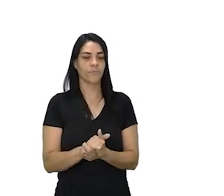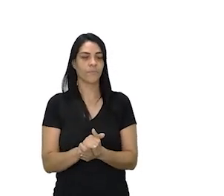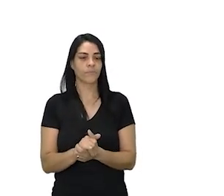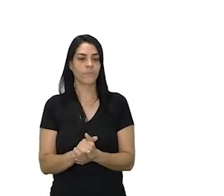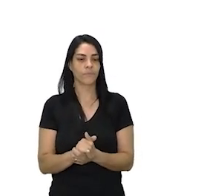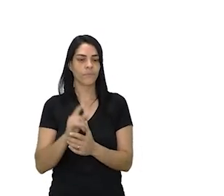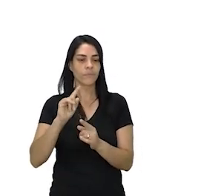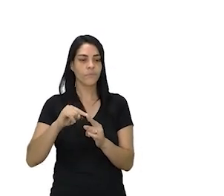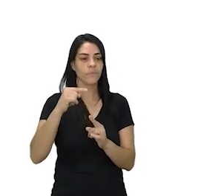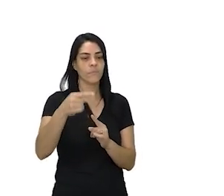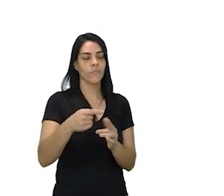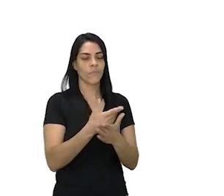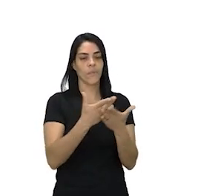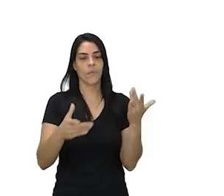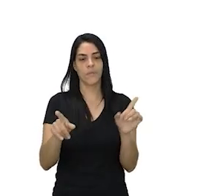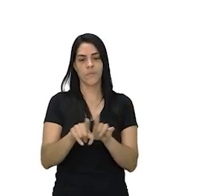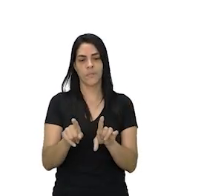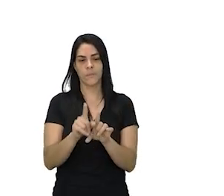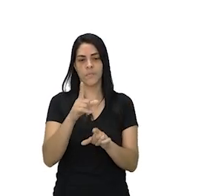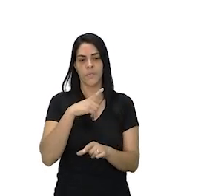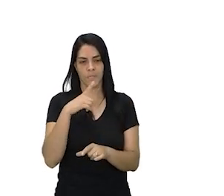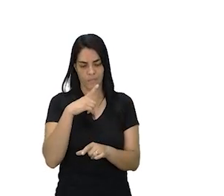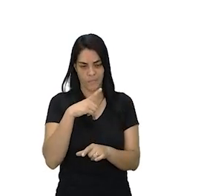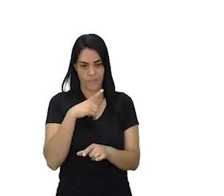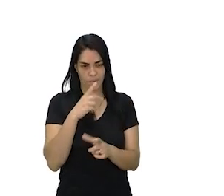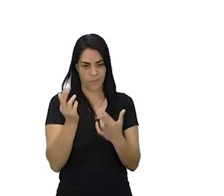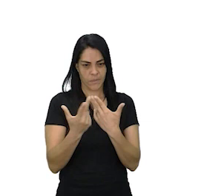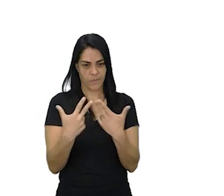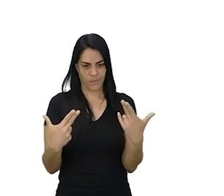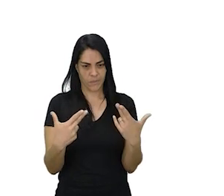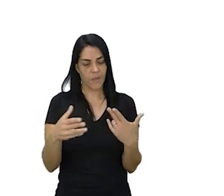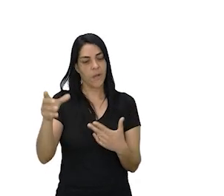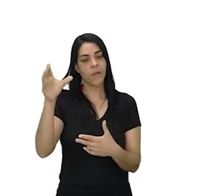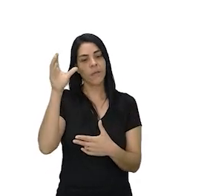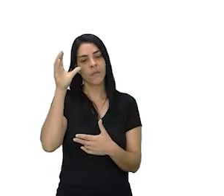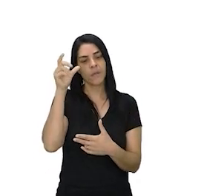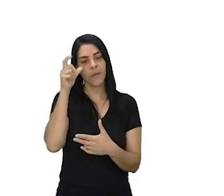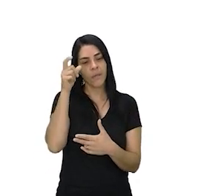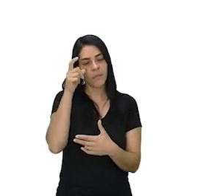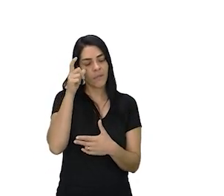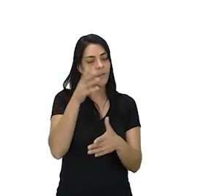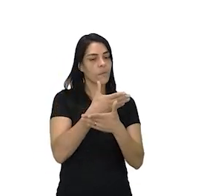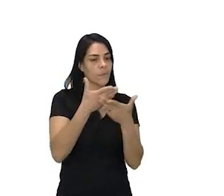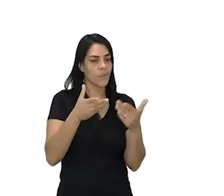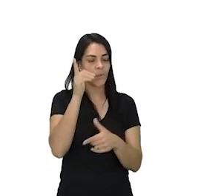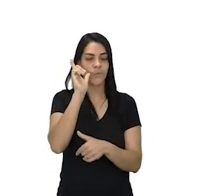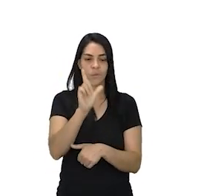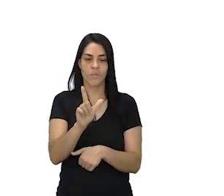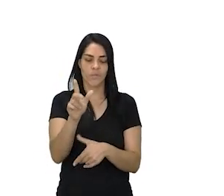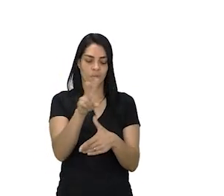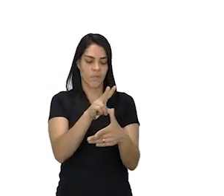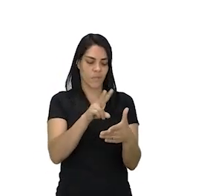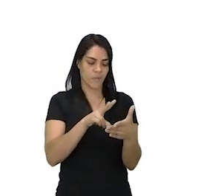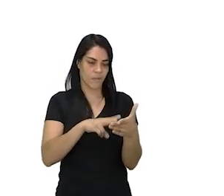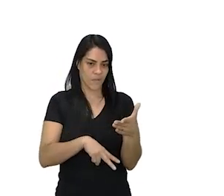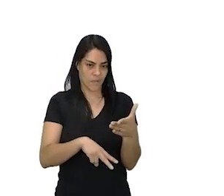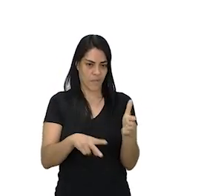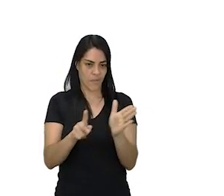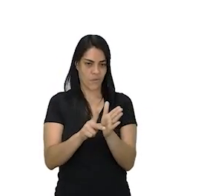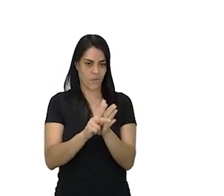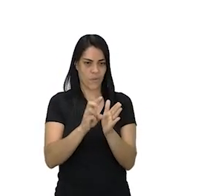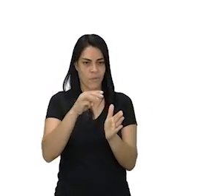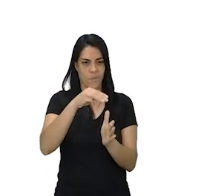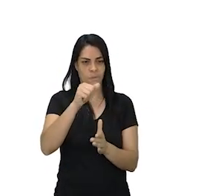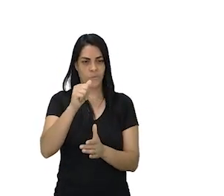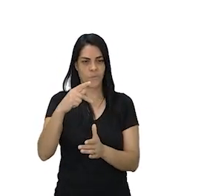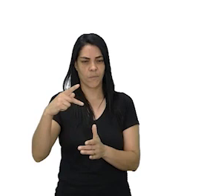elementos aqui, a gente tem outros aspectos que são interessantes para a gente poder ler este mapa. No